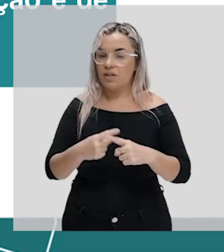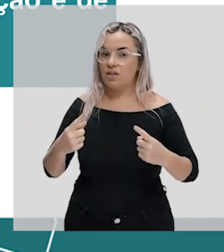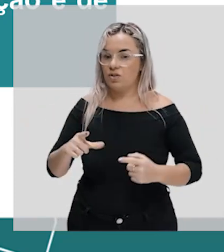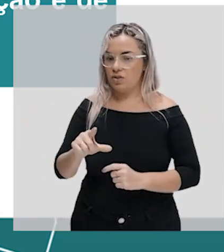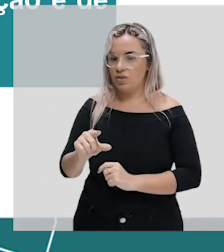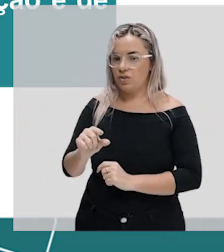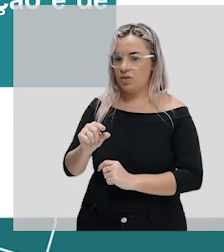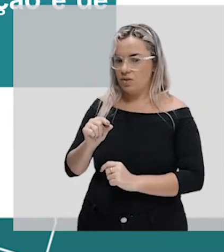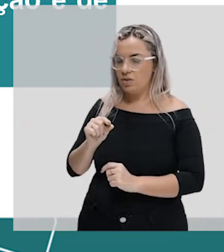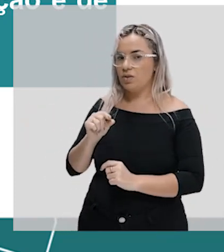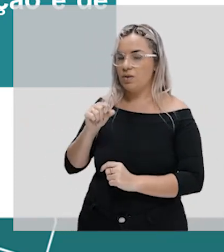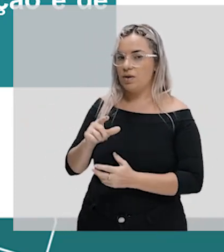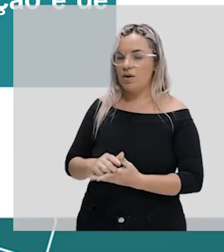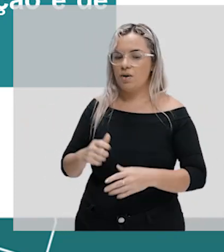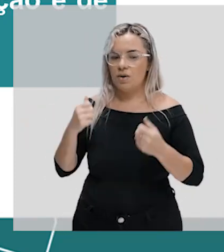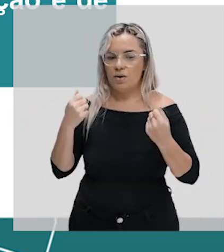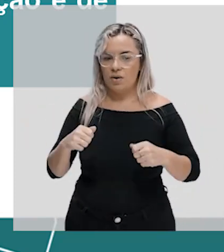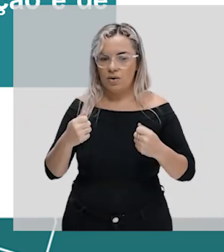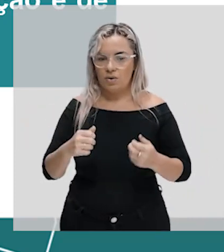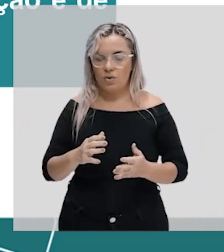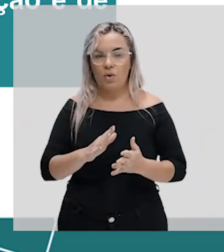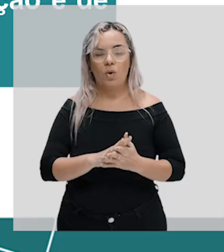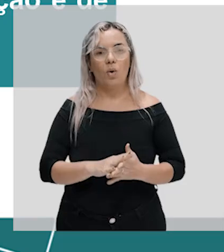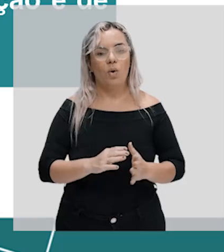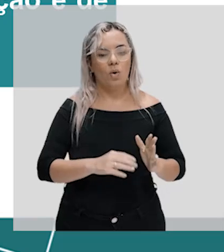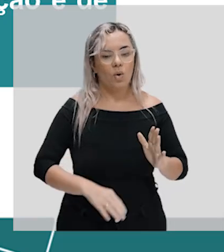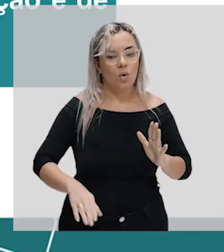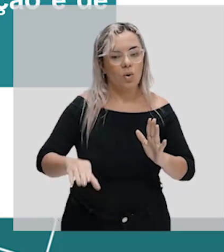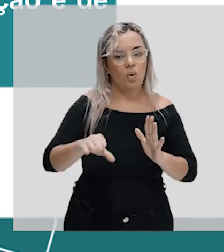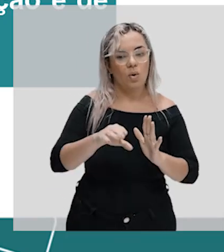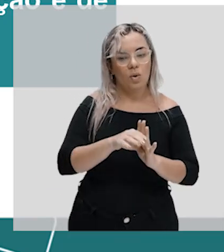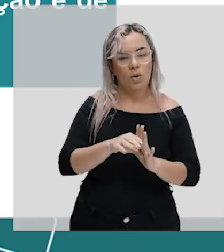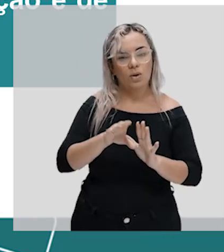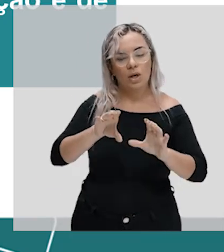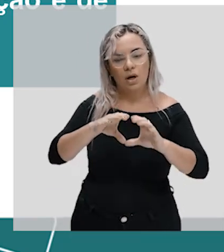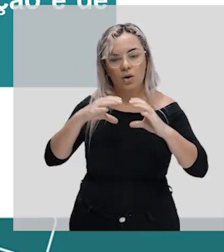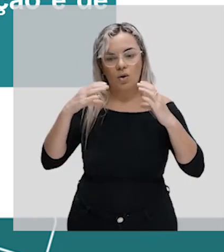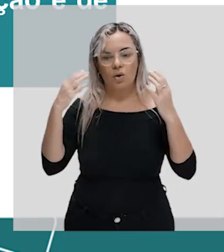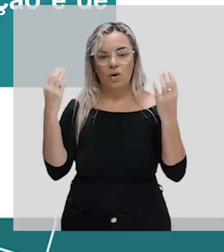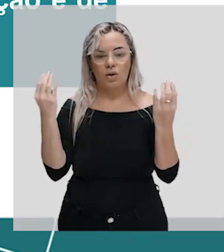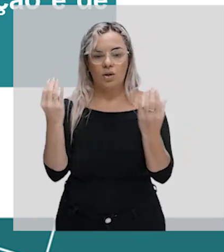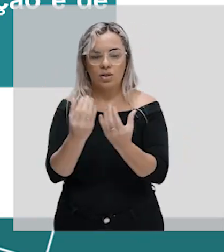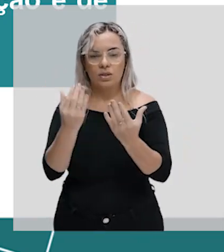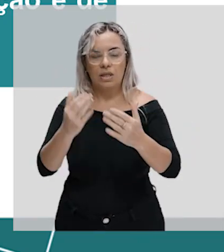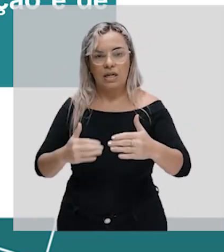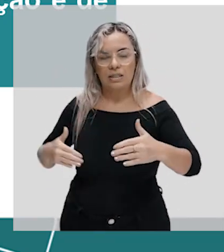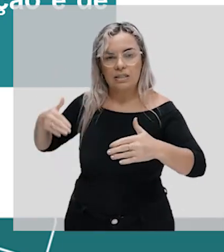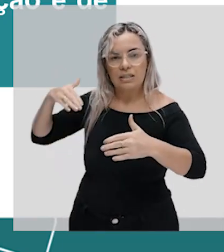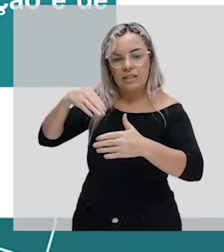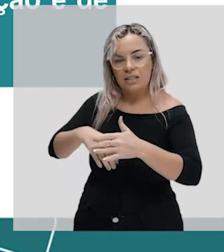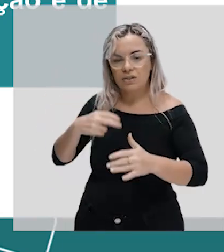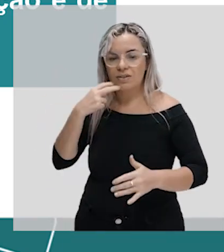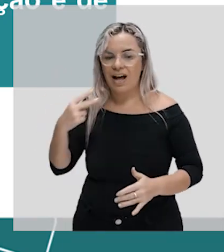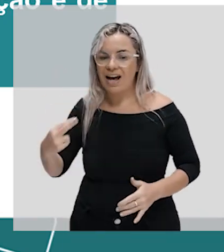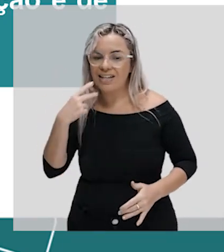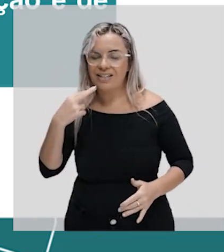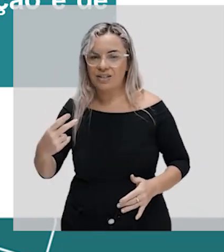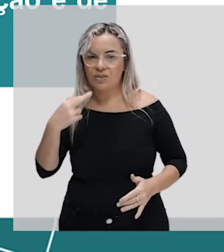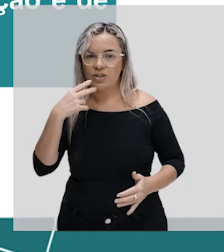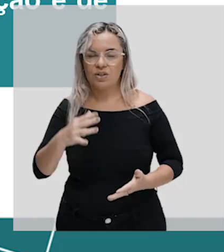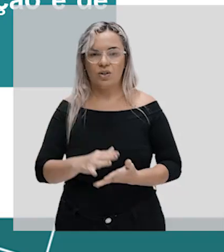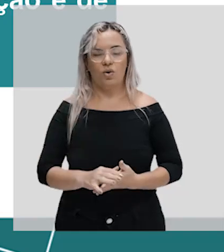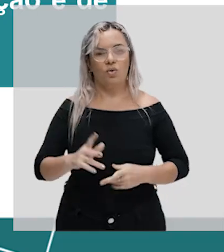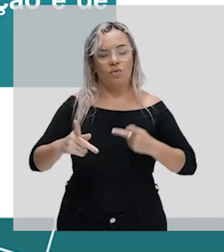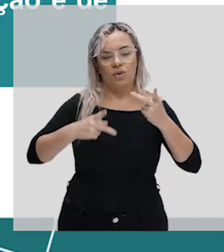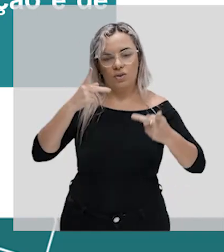feita tendo em conta o código partilhado pela comunidade a que pertence. O falante. Então, não